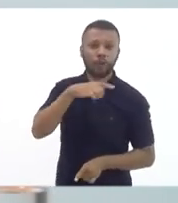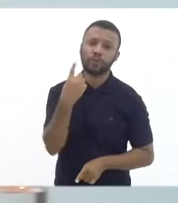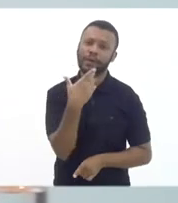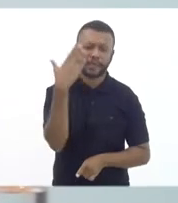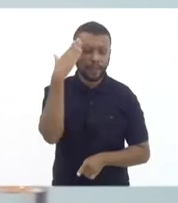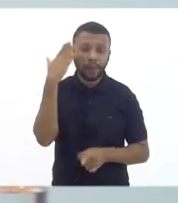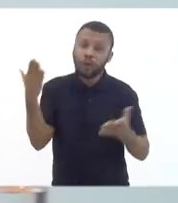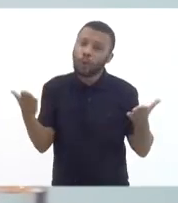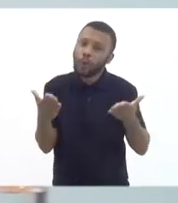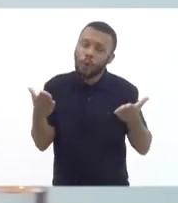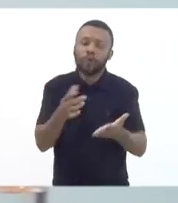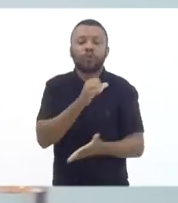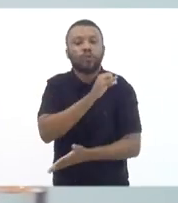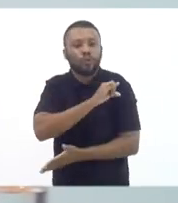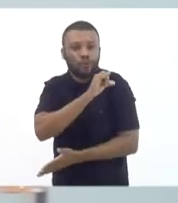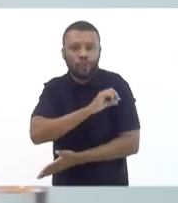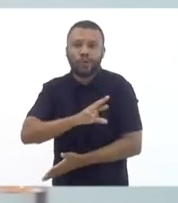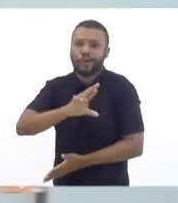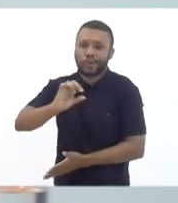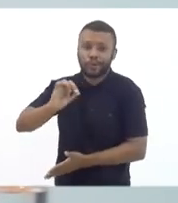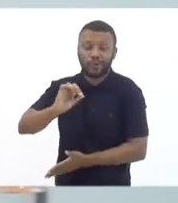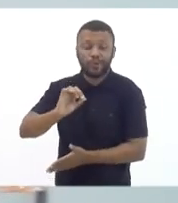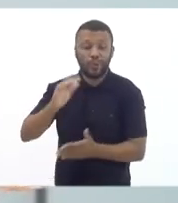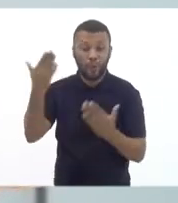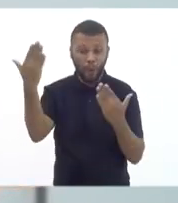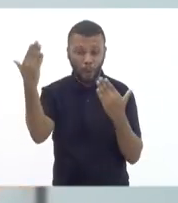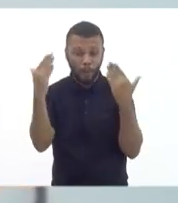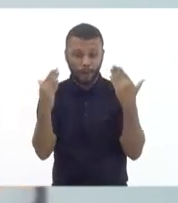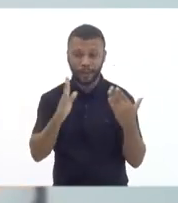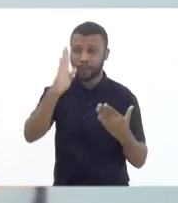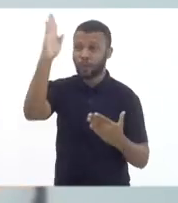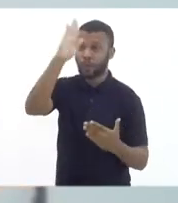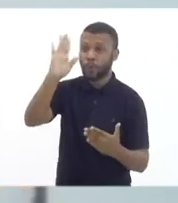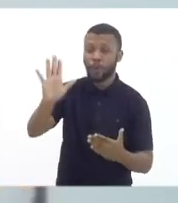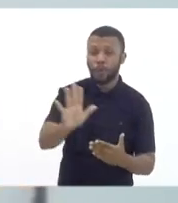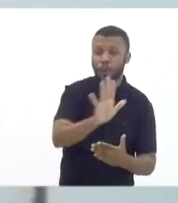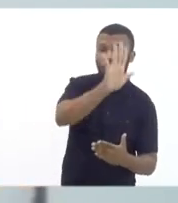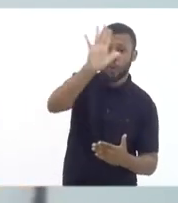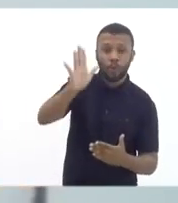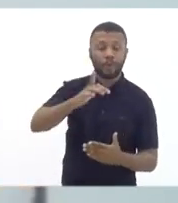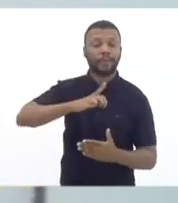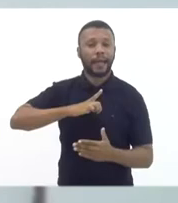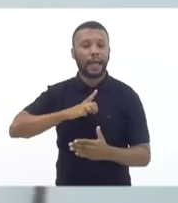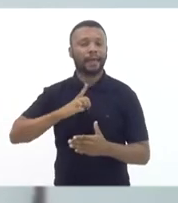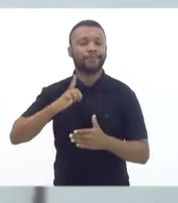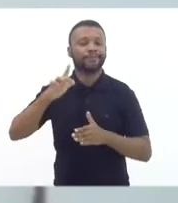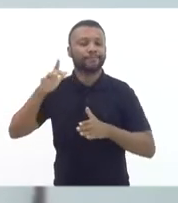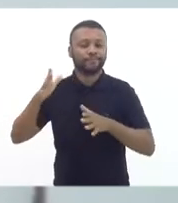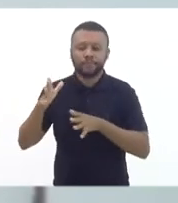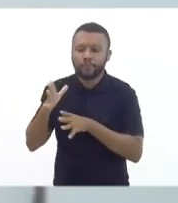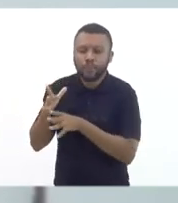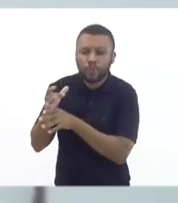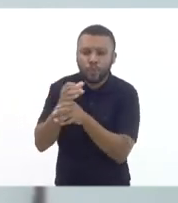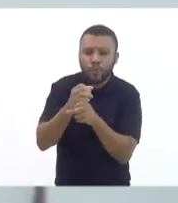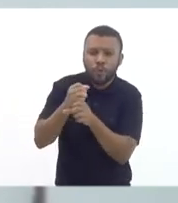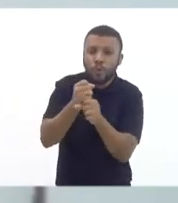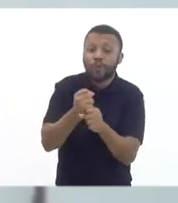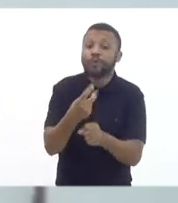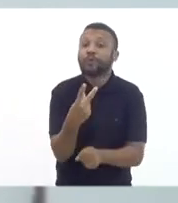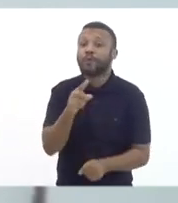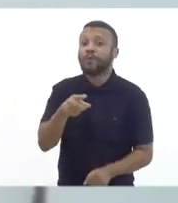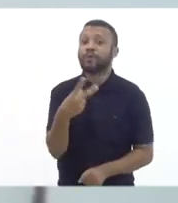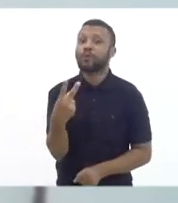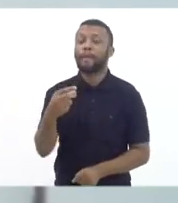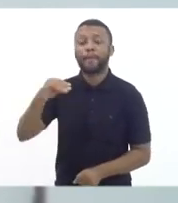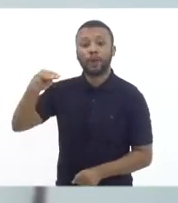Rio de Janeiro hoje, como o Brasil, tem algo em torno de 2,2 milhões